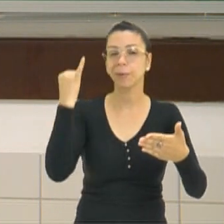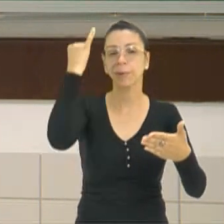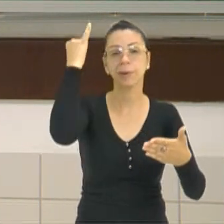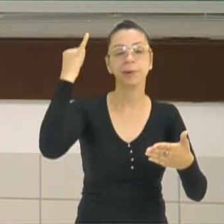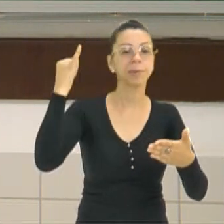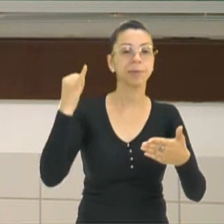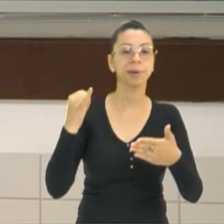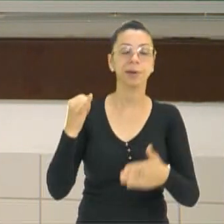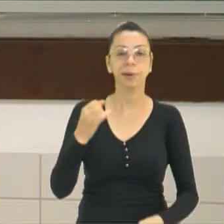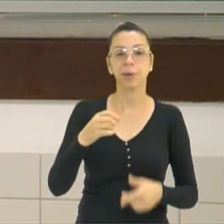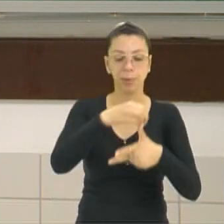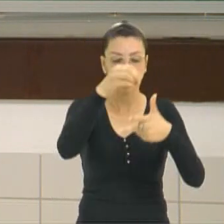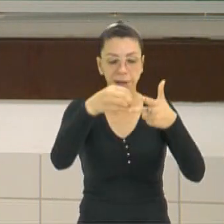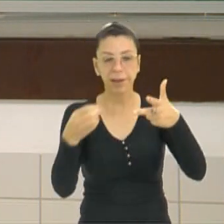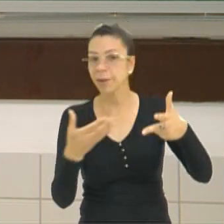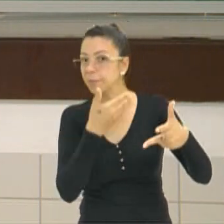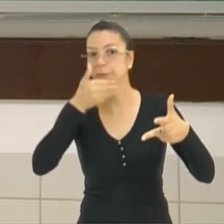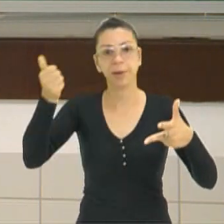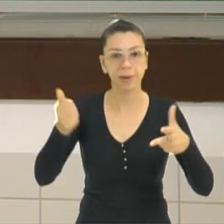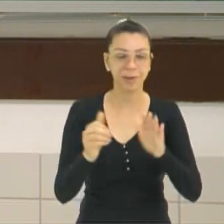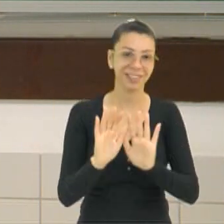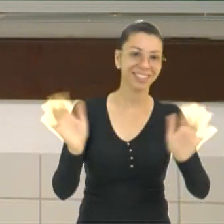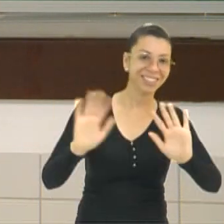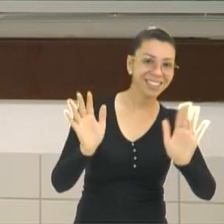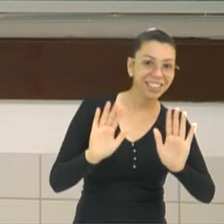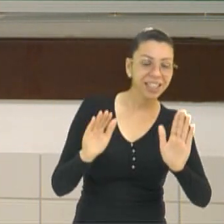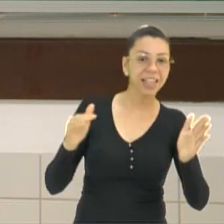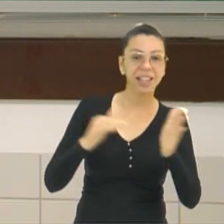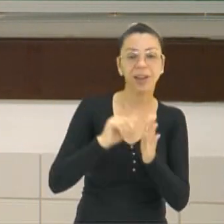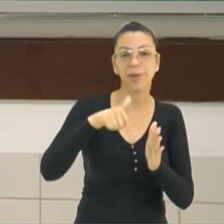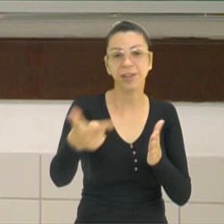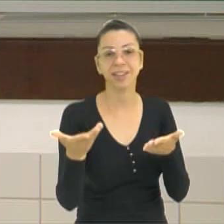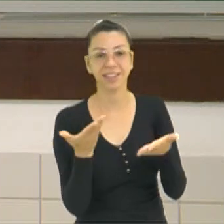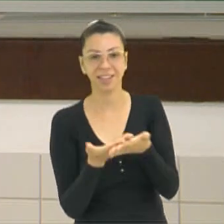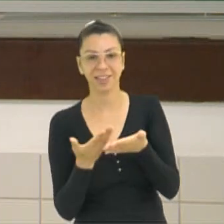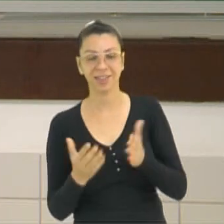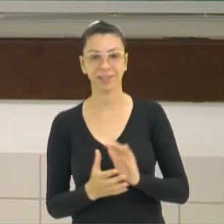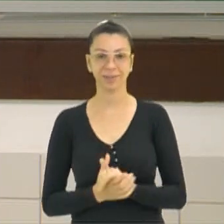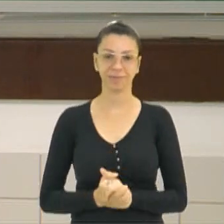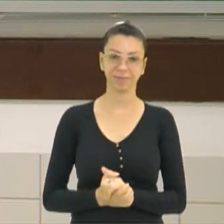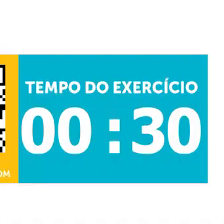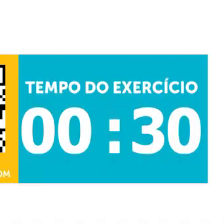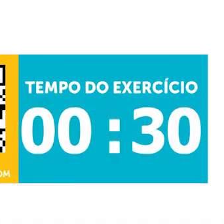para vocês poderem arrasar também no Enem, beleza? Bye bye and see you next class.